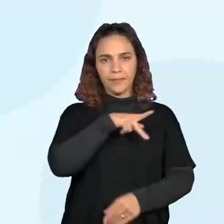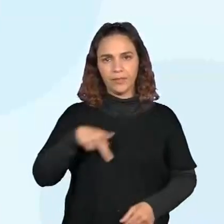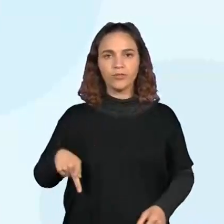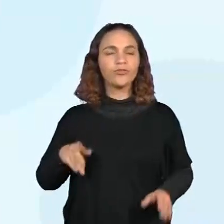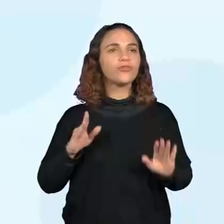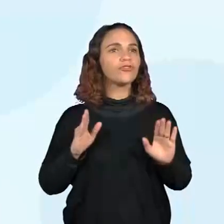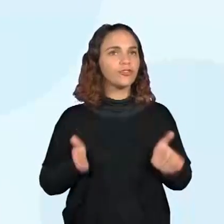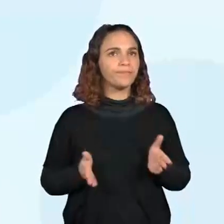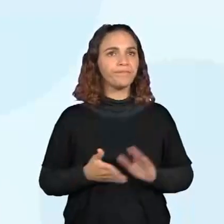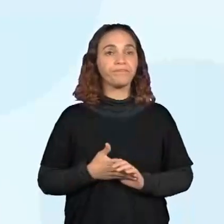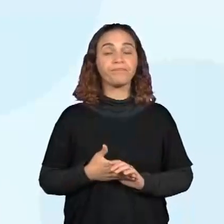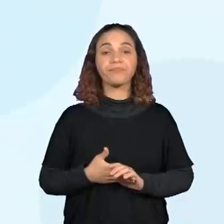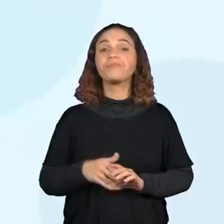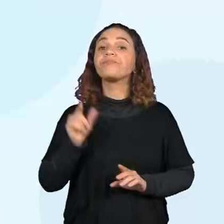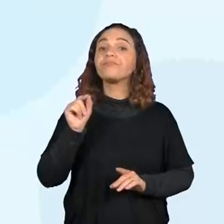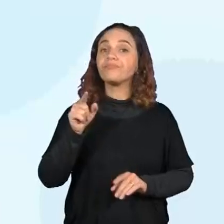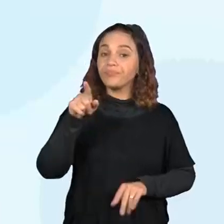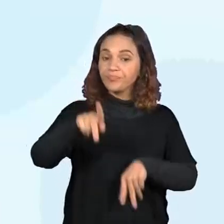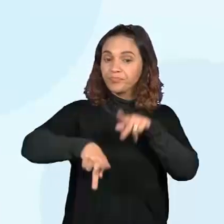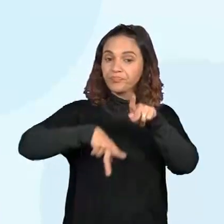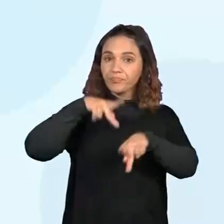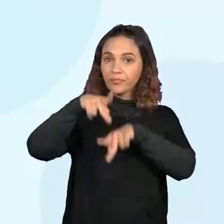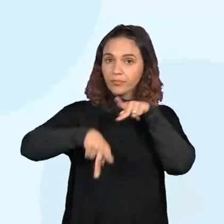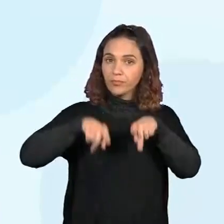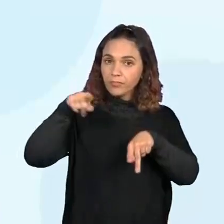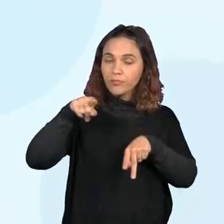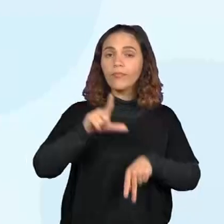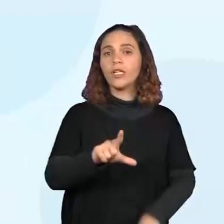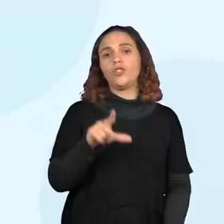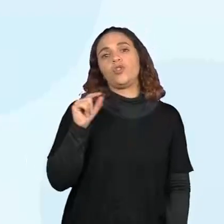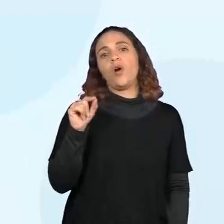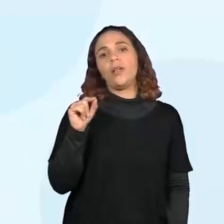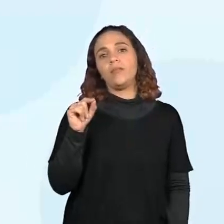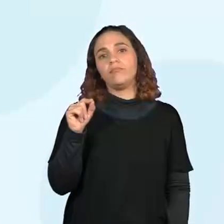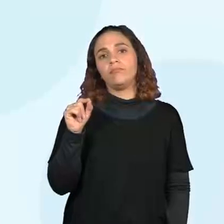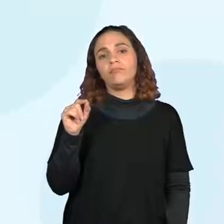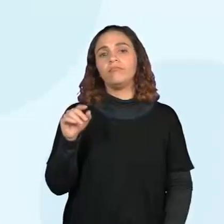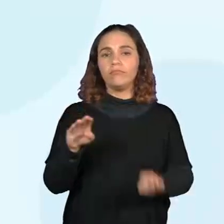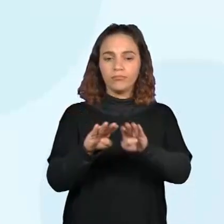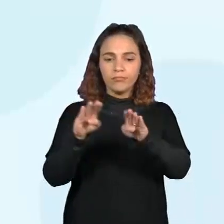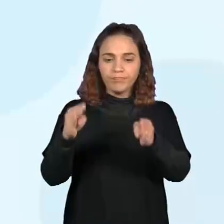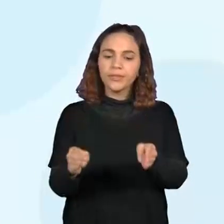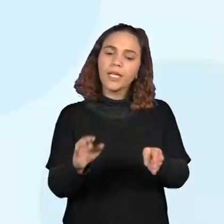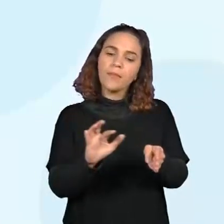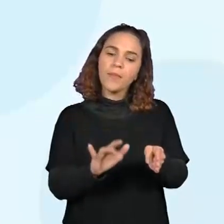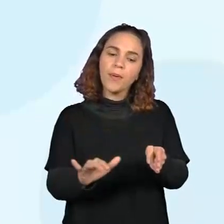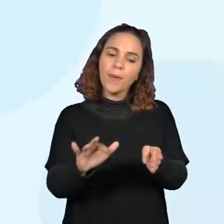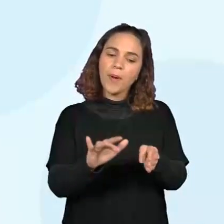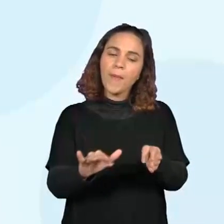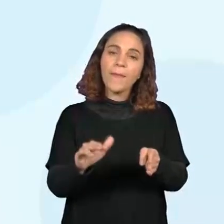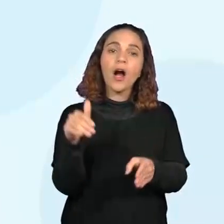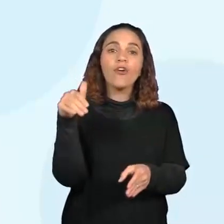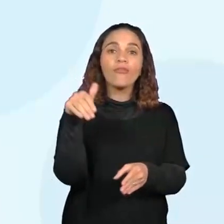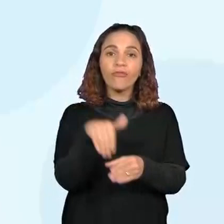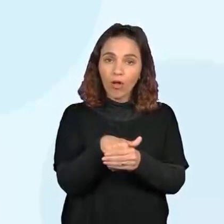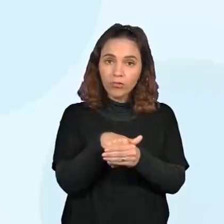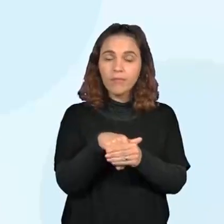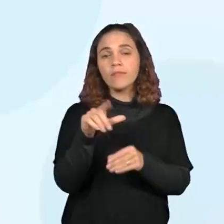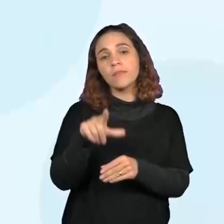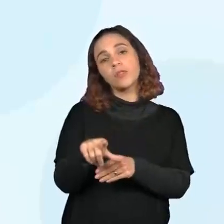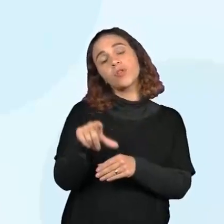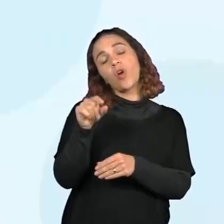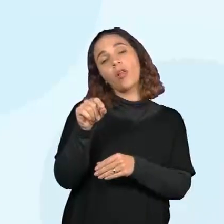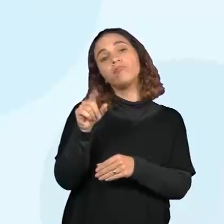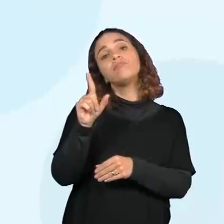é escolhido por voto direto do povo. Então, quem que escolhe o presidente? O povo. O povo vai às